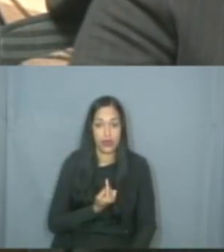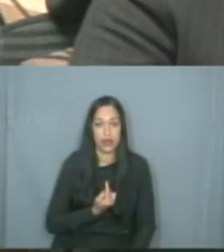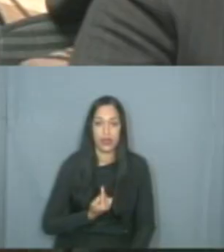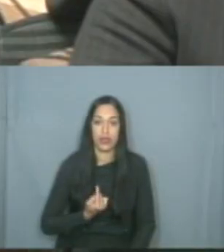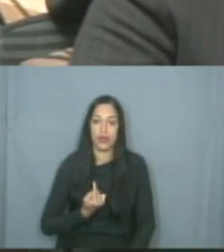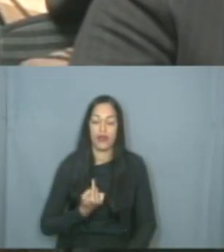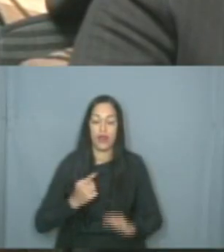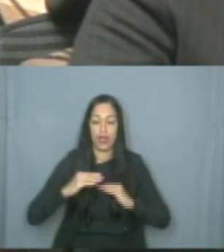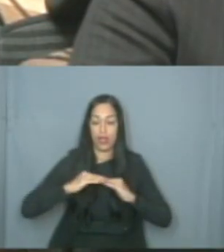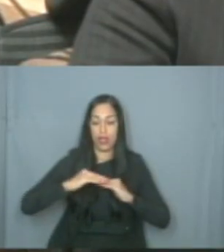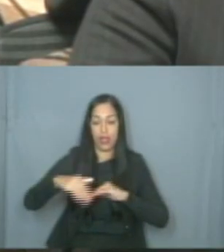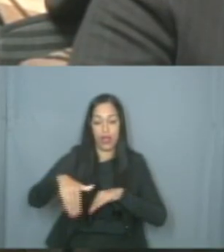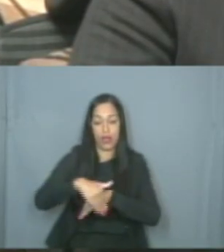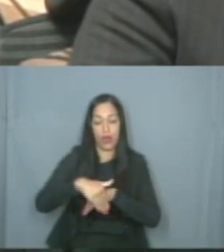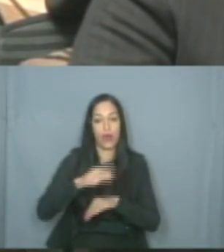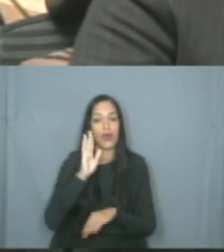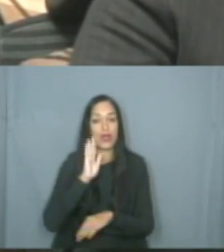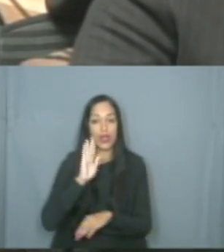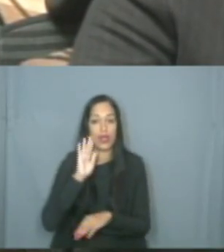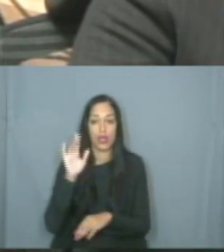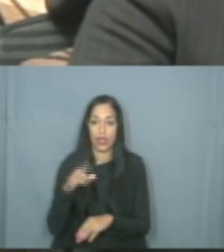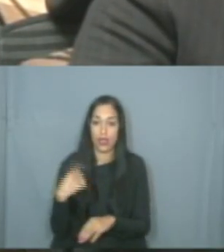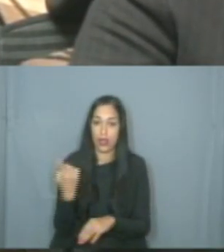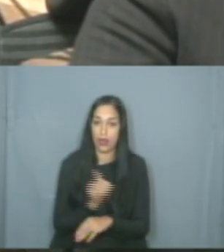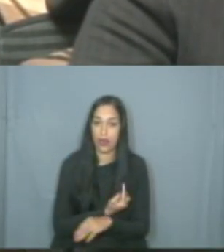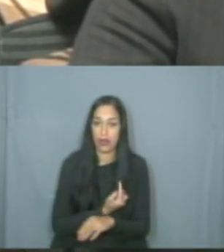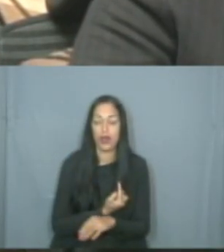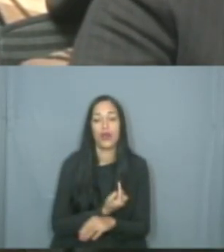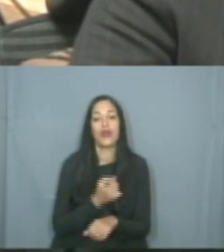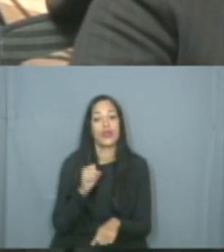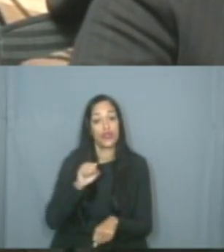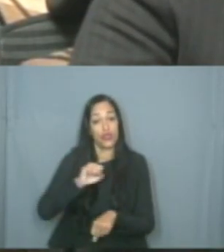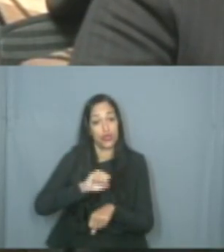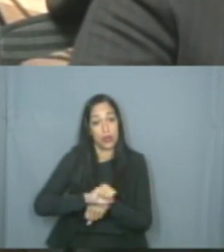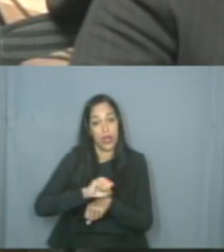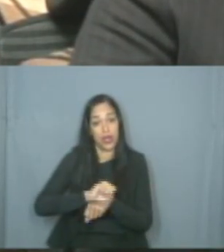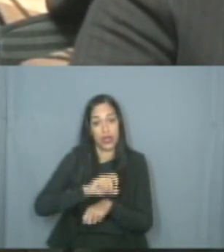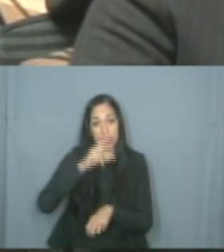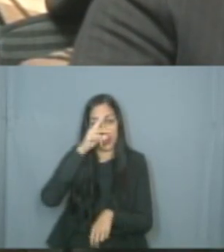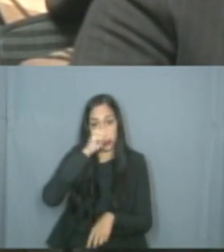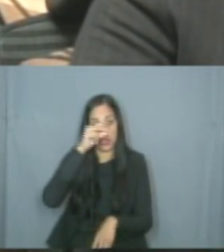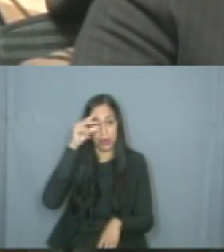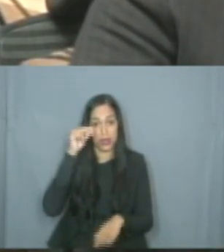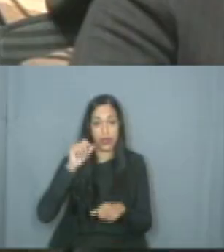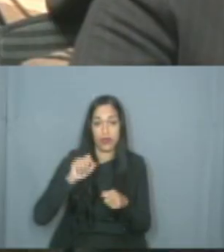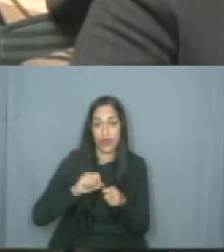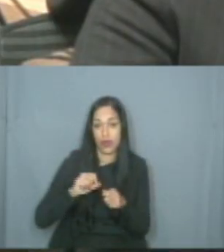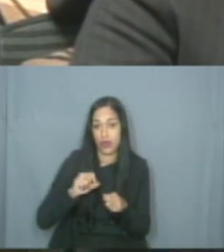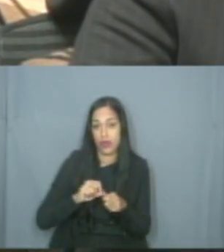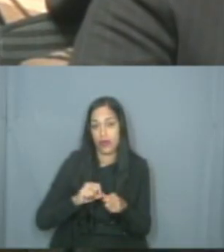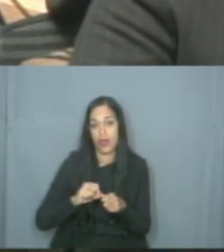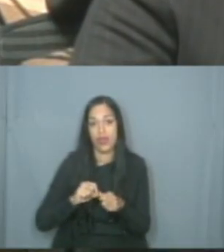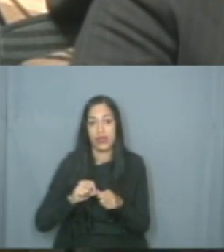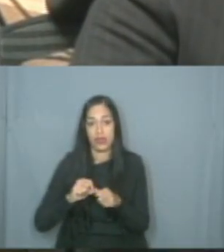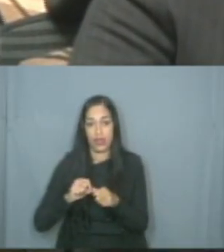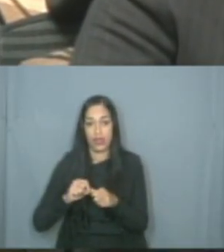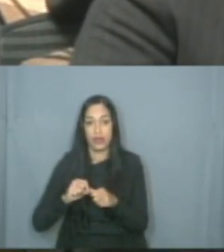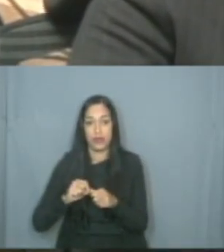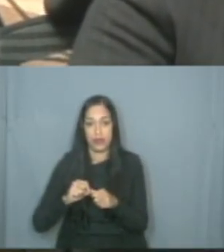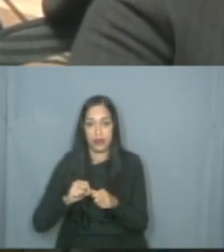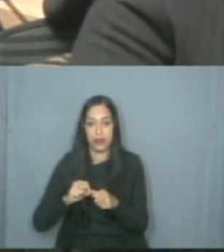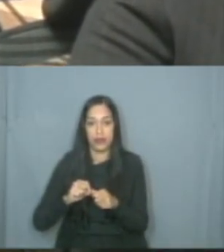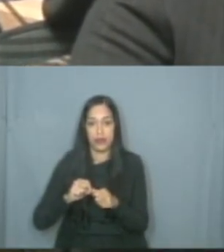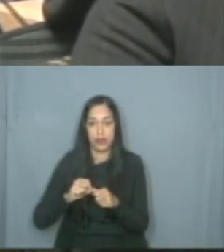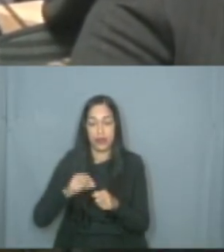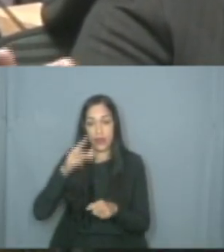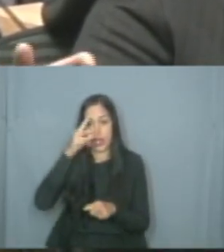calçada legal, a gente espera que a prefeitura, evidentemente, faça a sua parte, como eu tenho visto que a